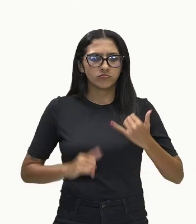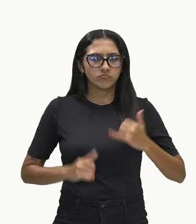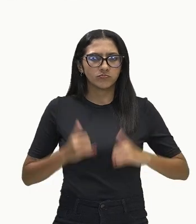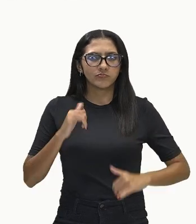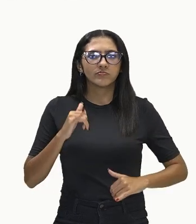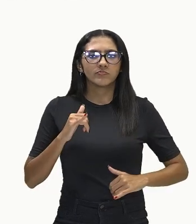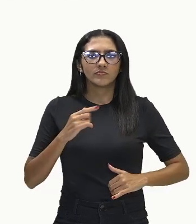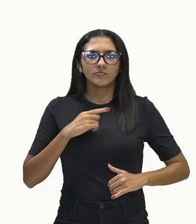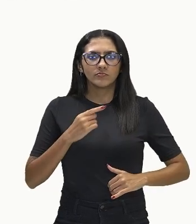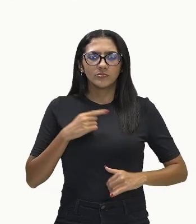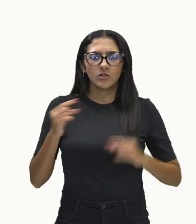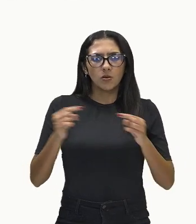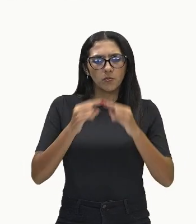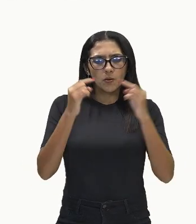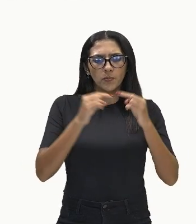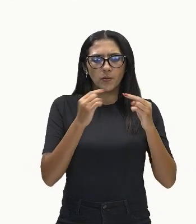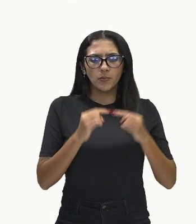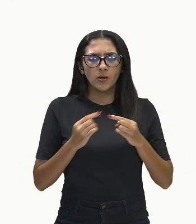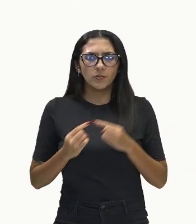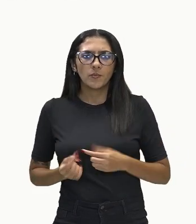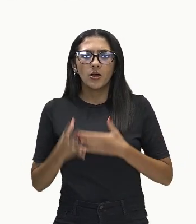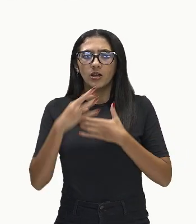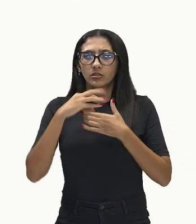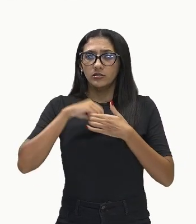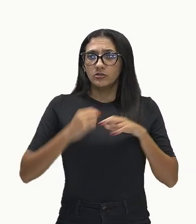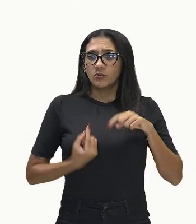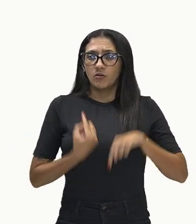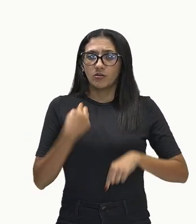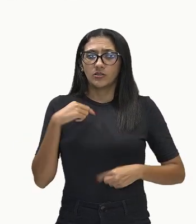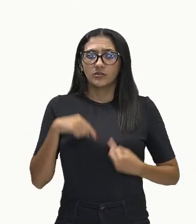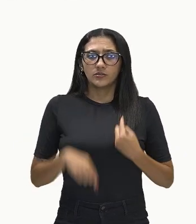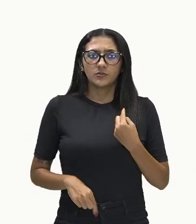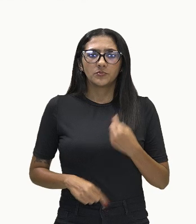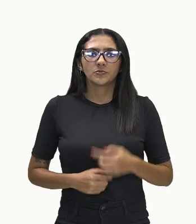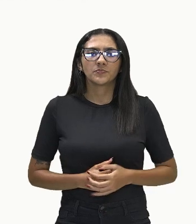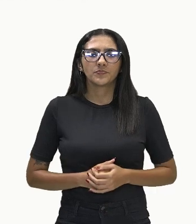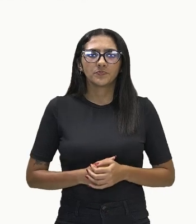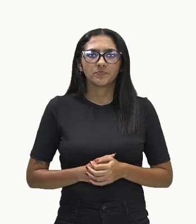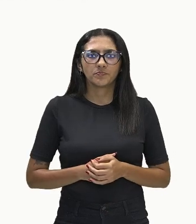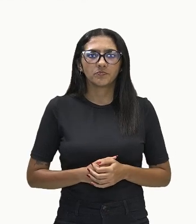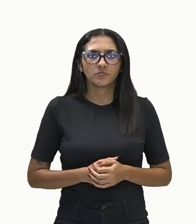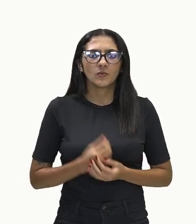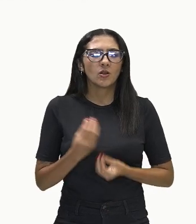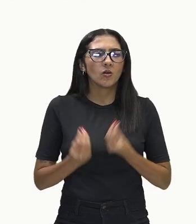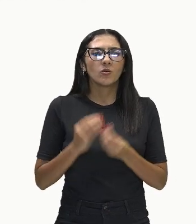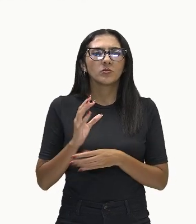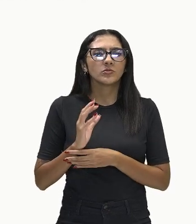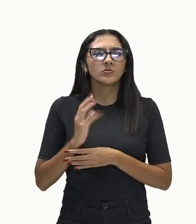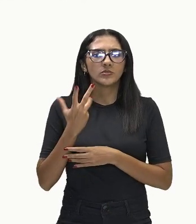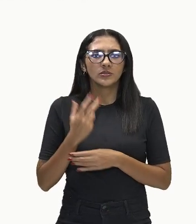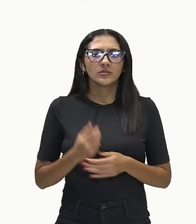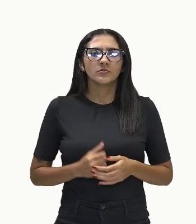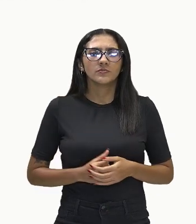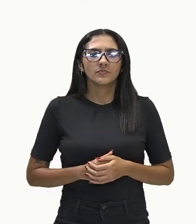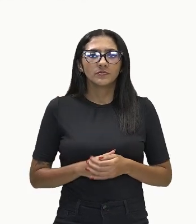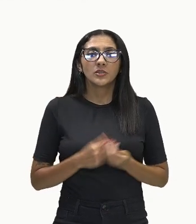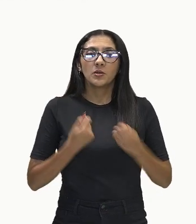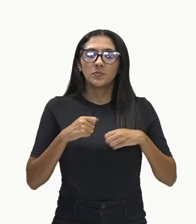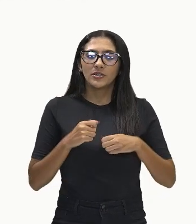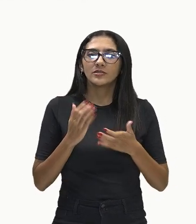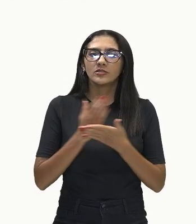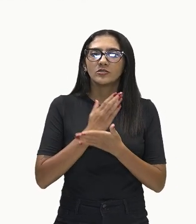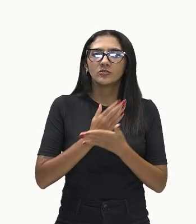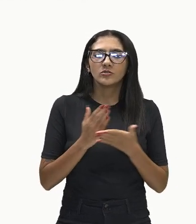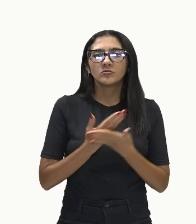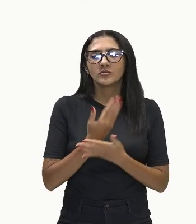trocas energéticas no nosso organismo. Para que essas reações ocorram, são necessários